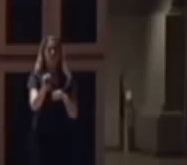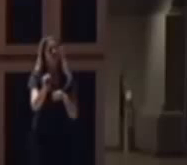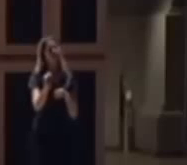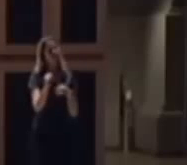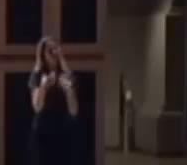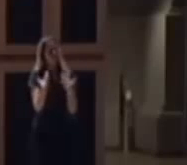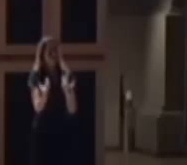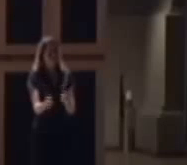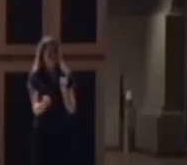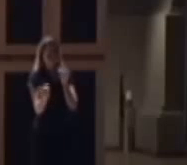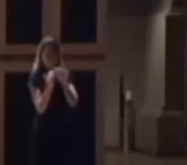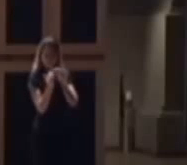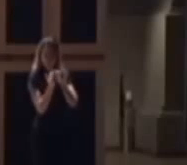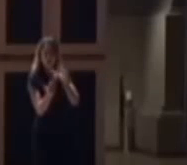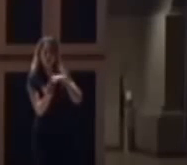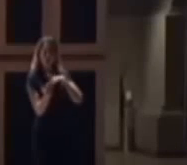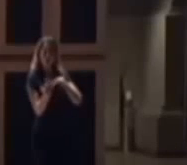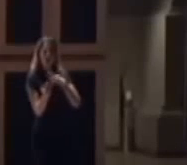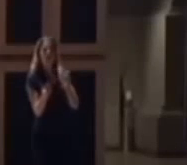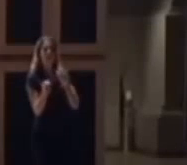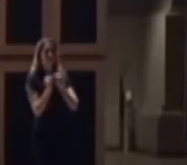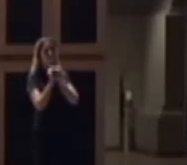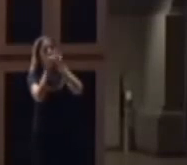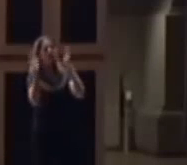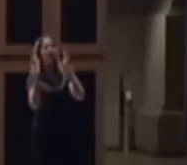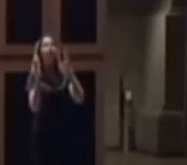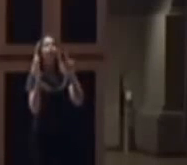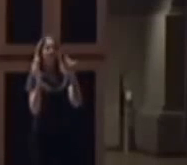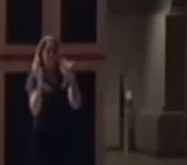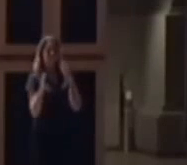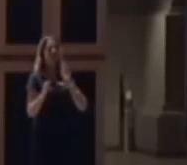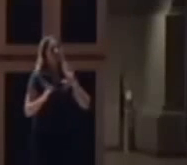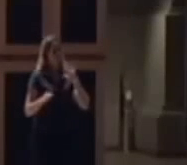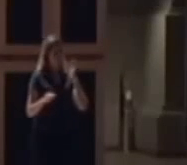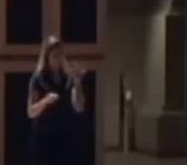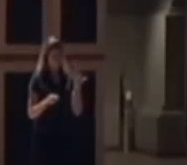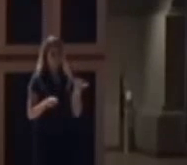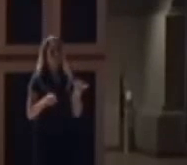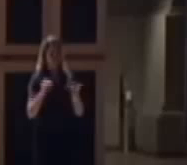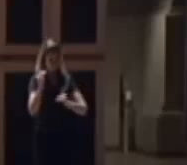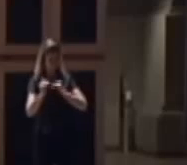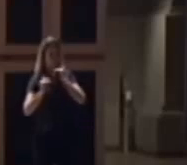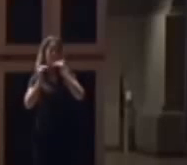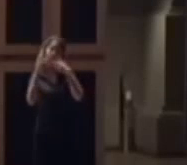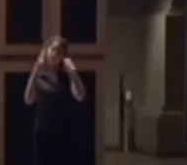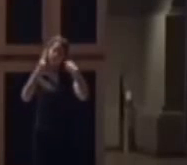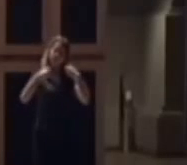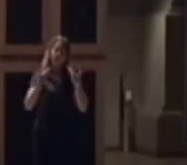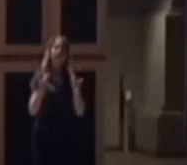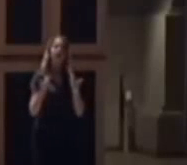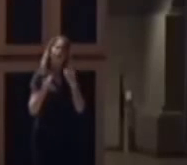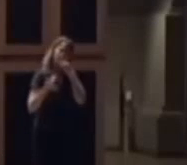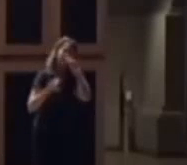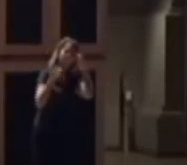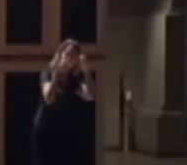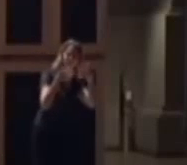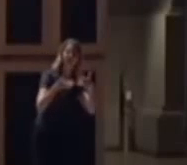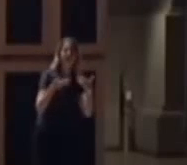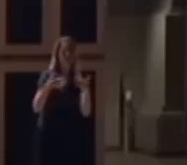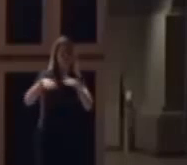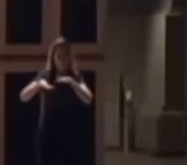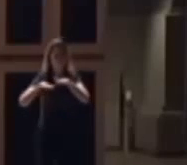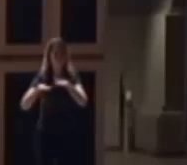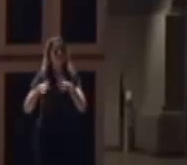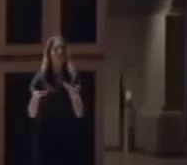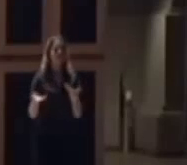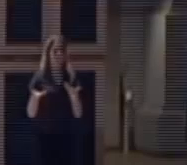que é uma lei que tem, claro, que também passa por esse aperfeiçoamento, como eu estava falando, porque, como eu disse, o processo é dinâmico e